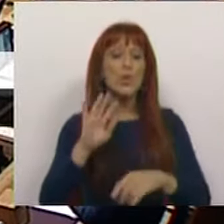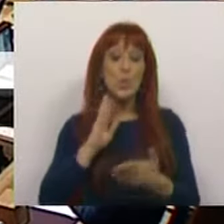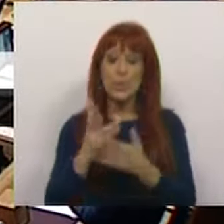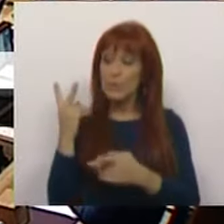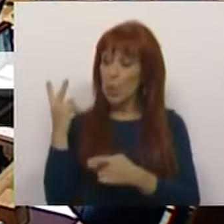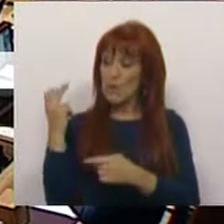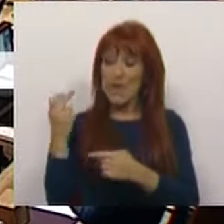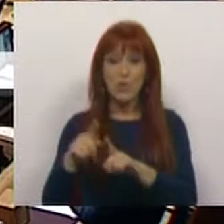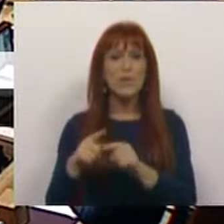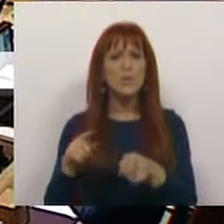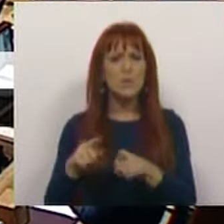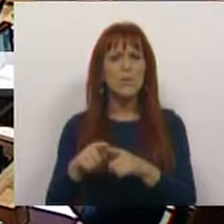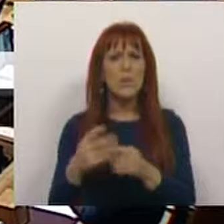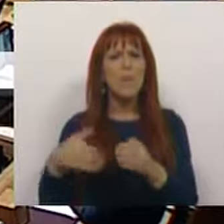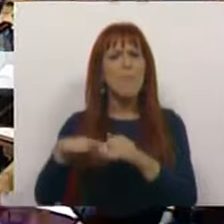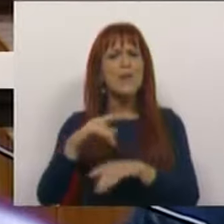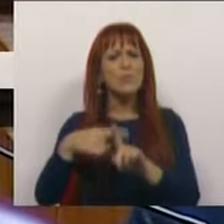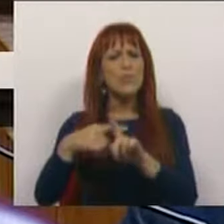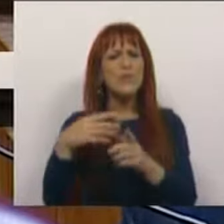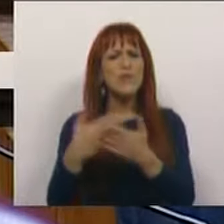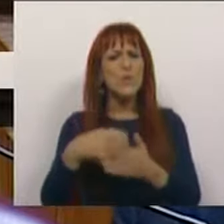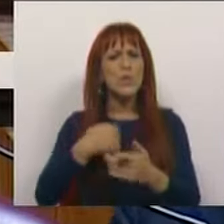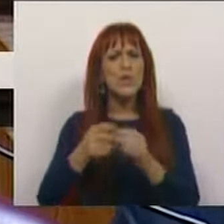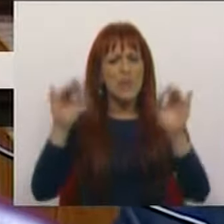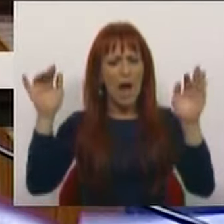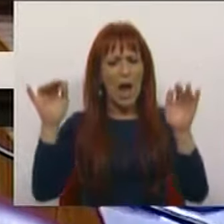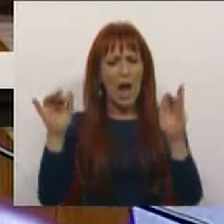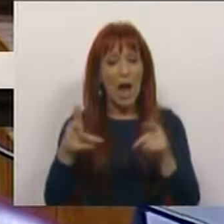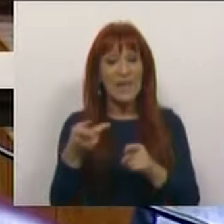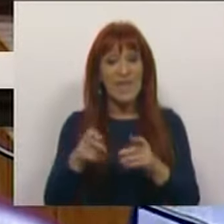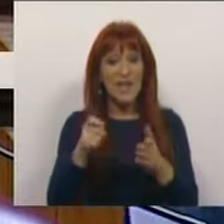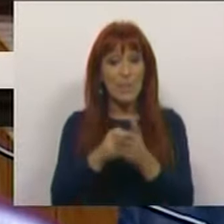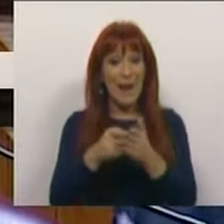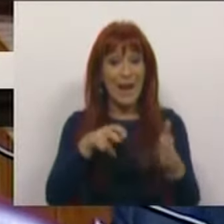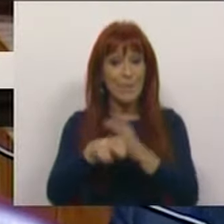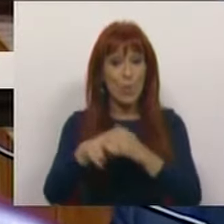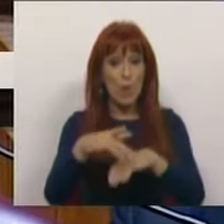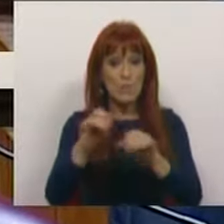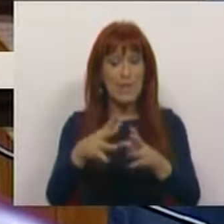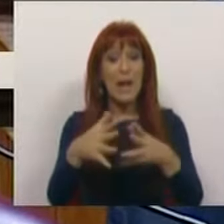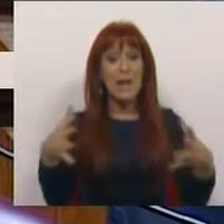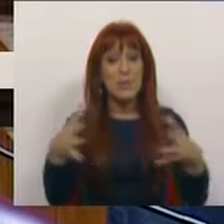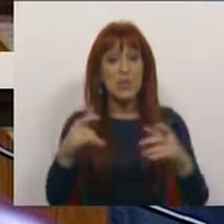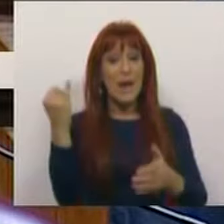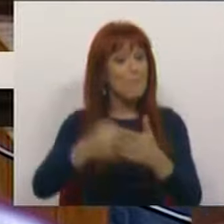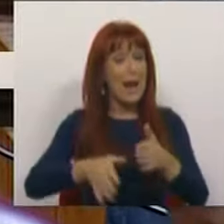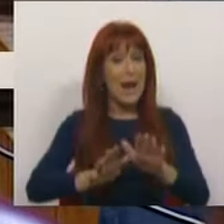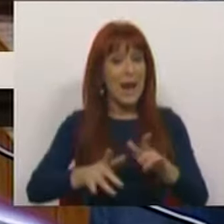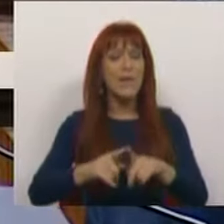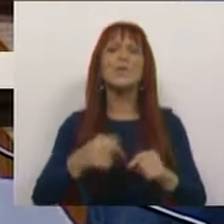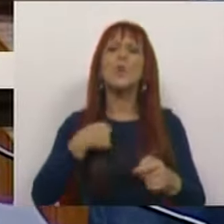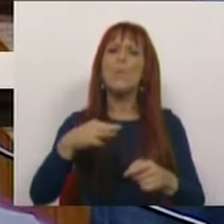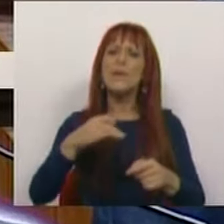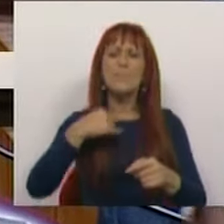anos terem sido dados passos positivos no sentido da redução das taxas moderadoras e do alargamento das isenções, o